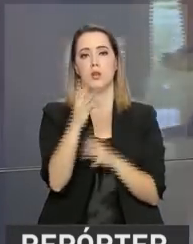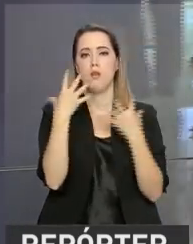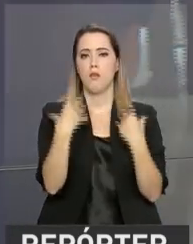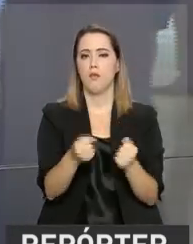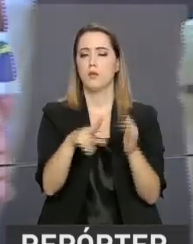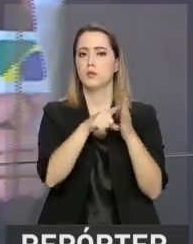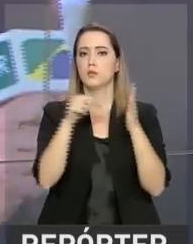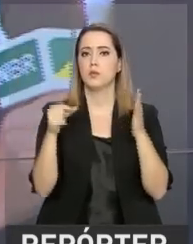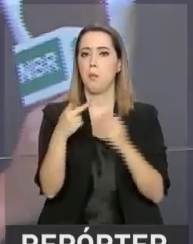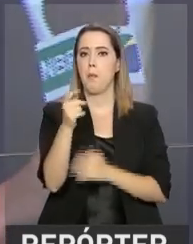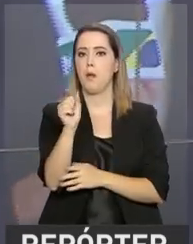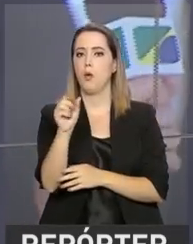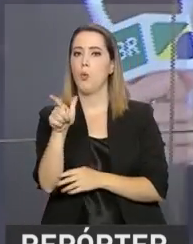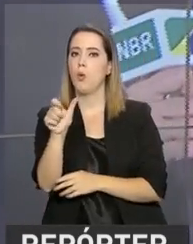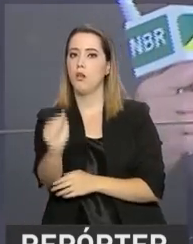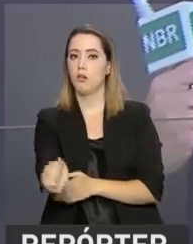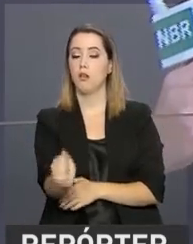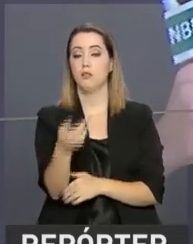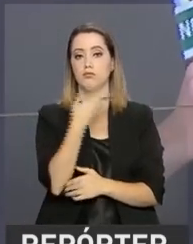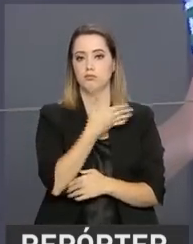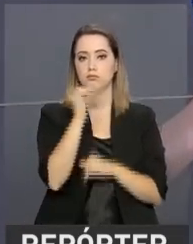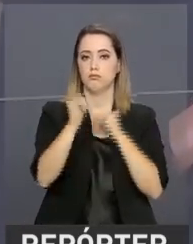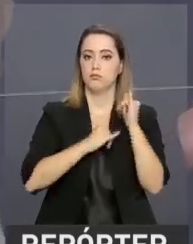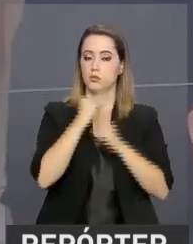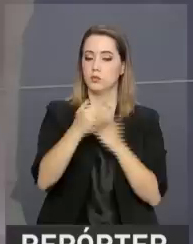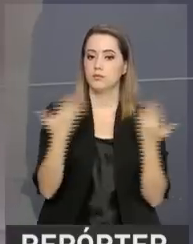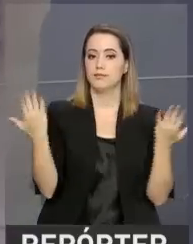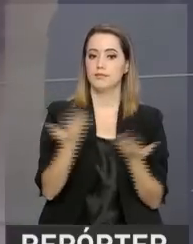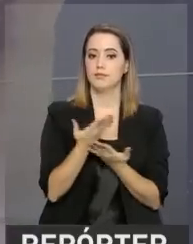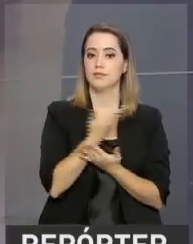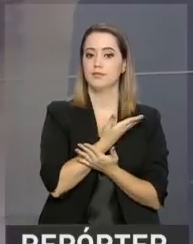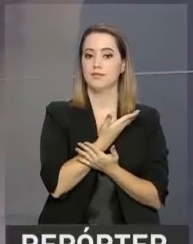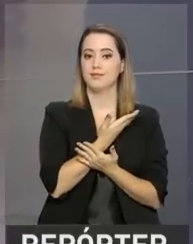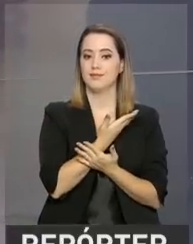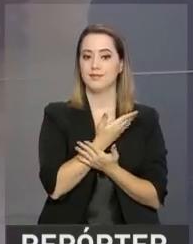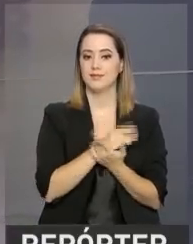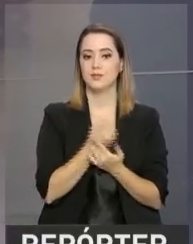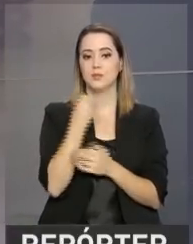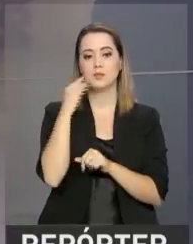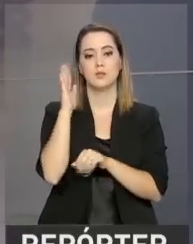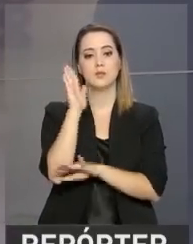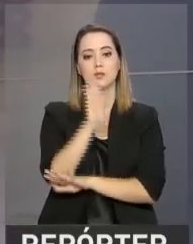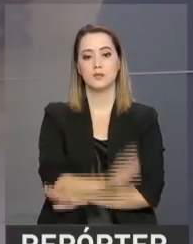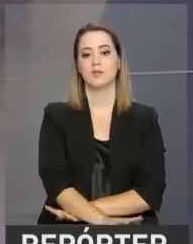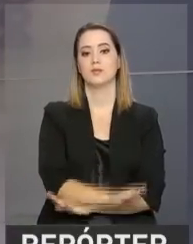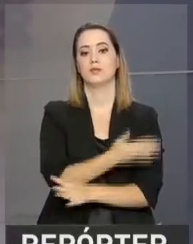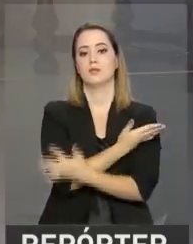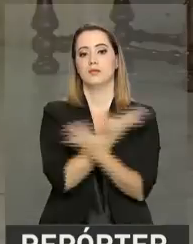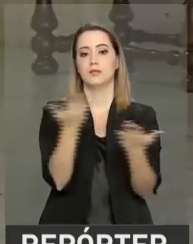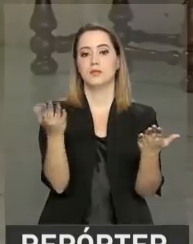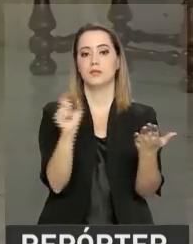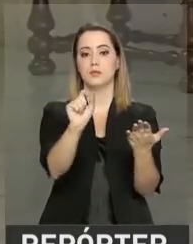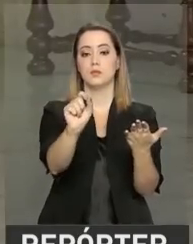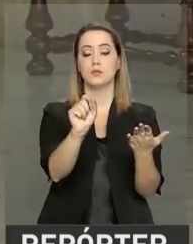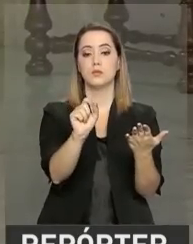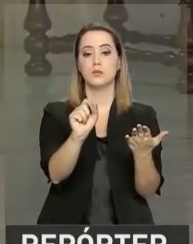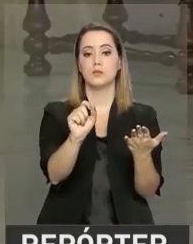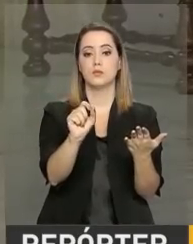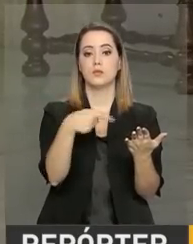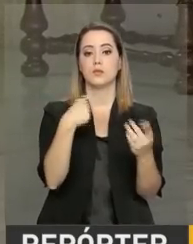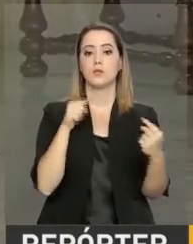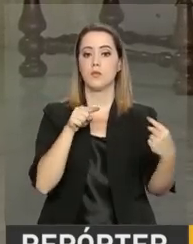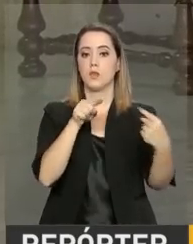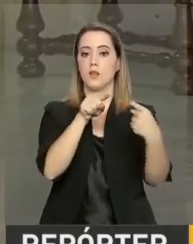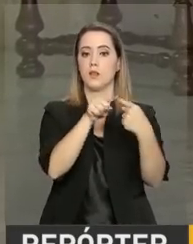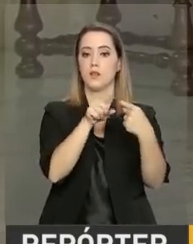repórter Paola Diorti, que traz as informações sobre esse assunto para a gente. Boa tarde, Paola. Boa tarde, José Luiz. Boa tarde a todos. Olha, José Luiz, a meta